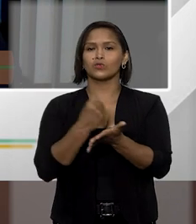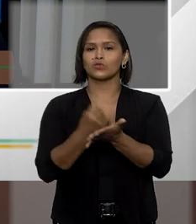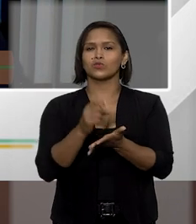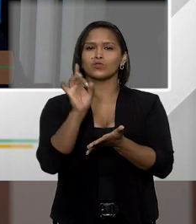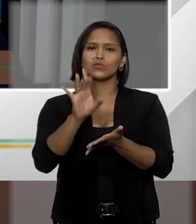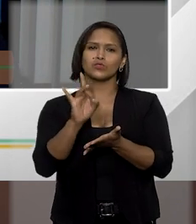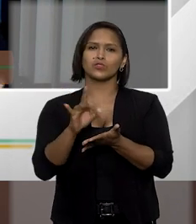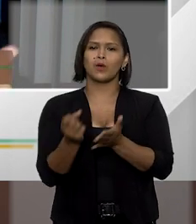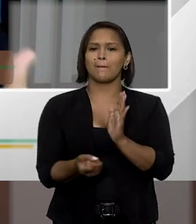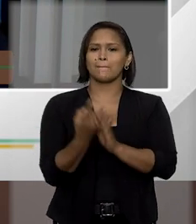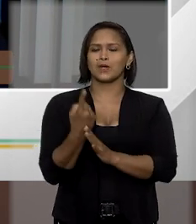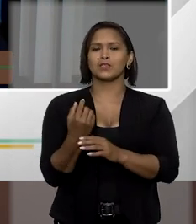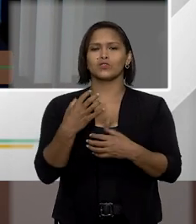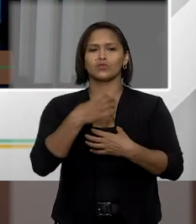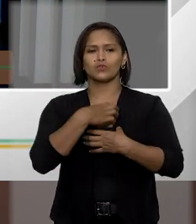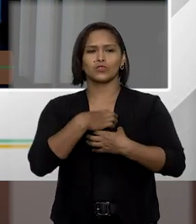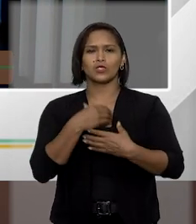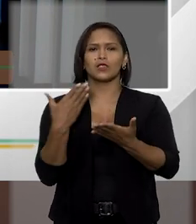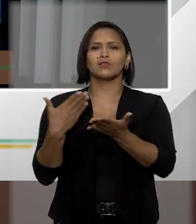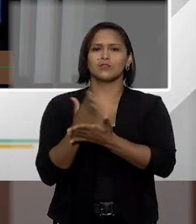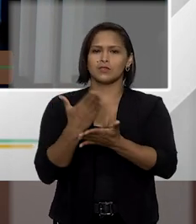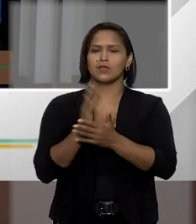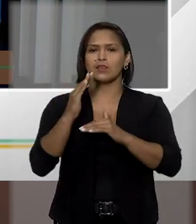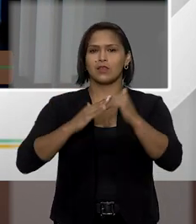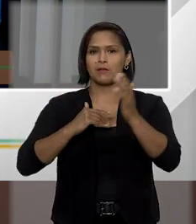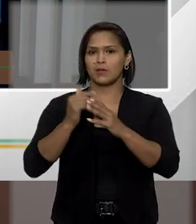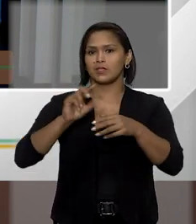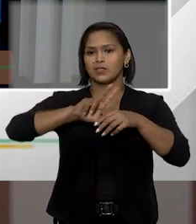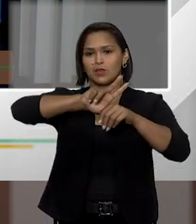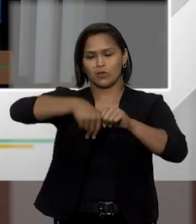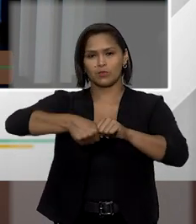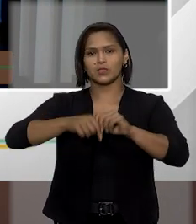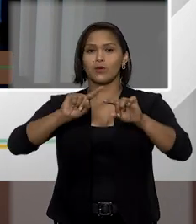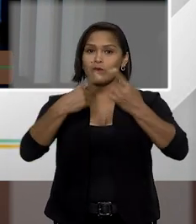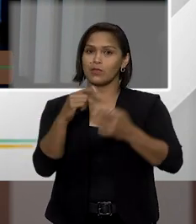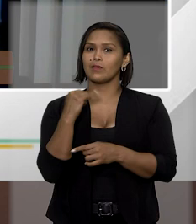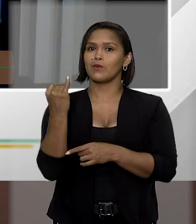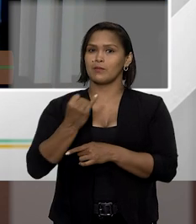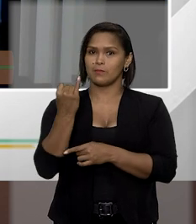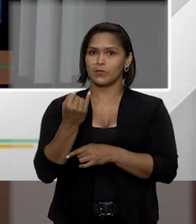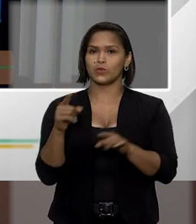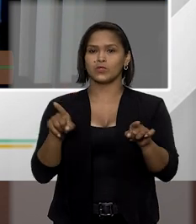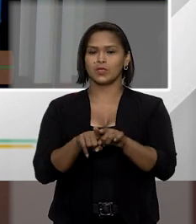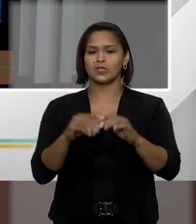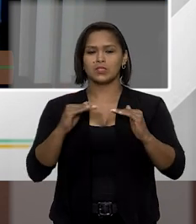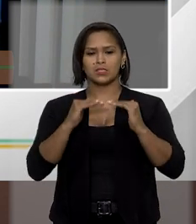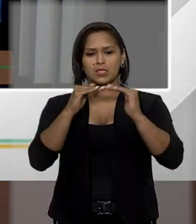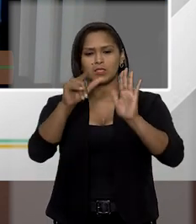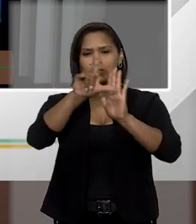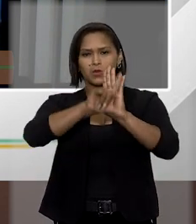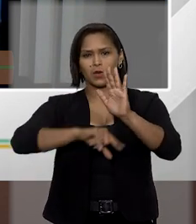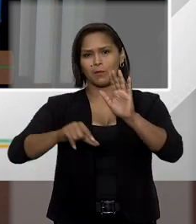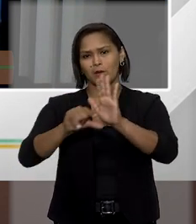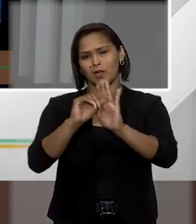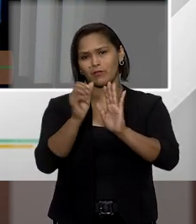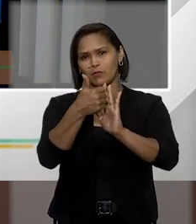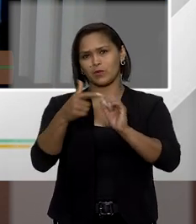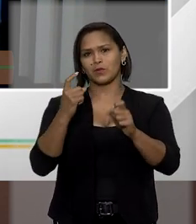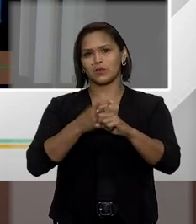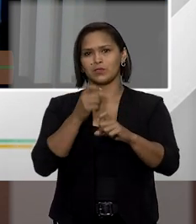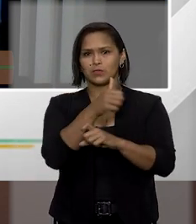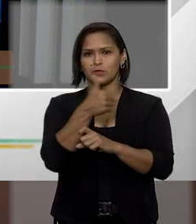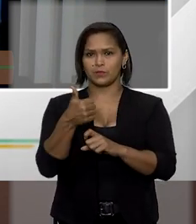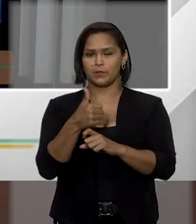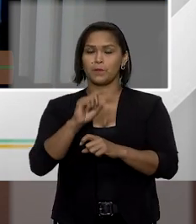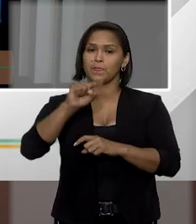de, como eu falei, de mais um mecanismo inserido na prática da corrupção. Então, é por isso que é muito importante essa disposição do parágrafo 1º,